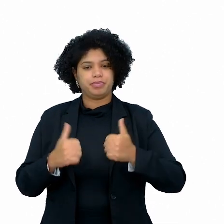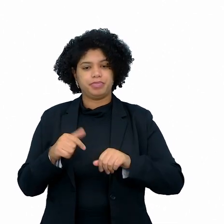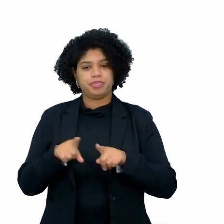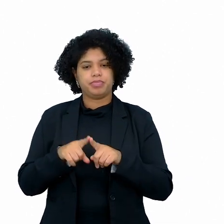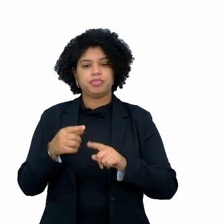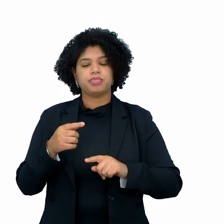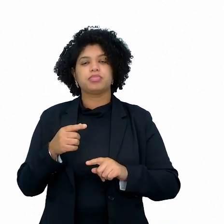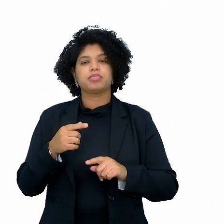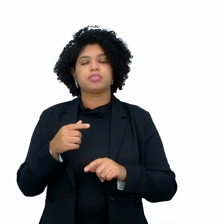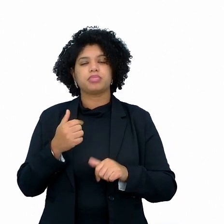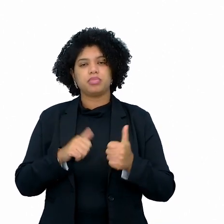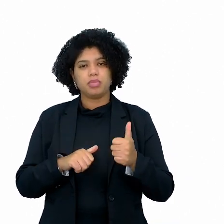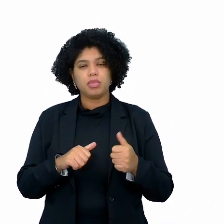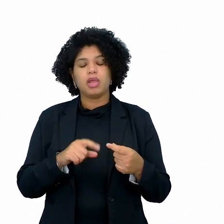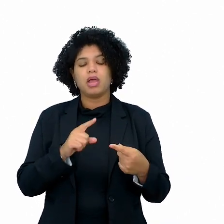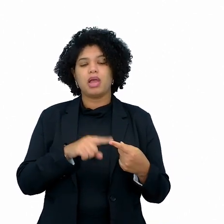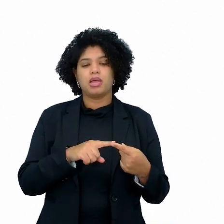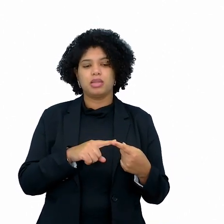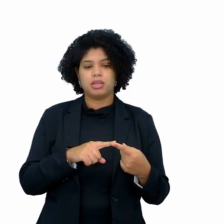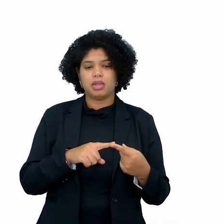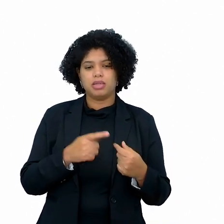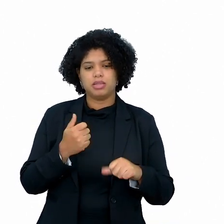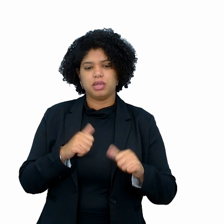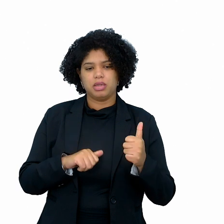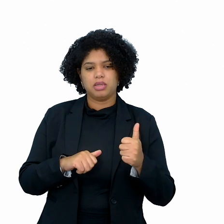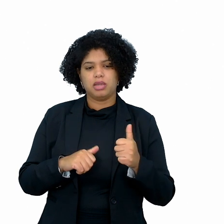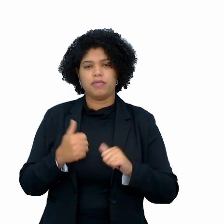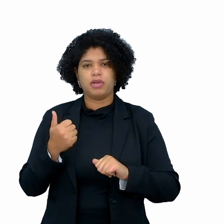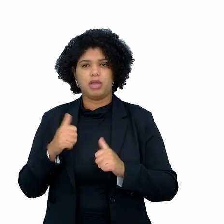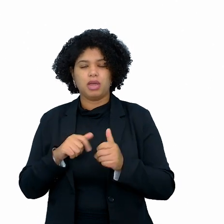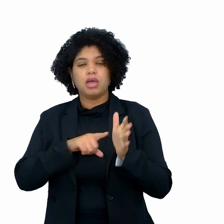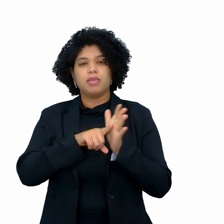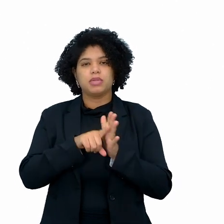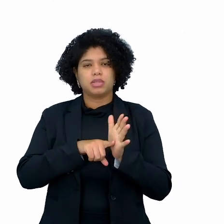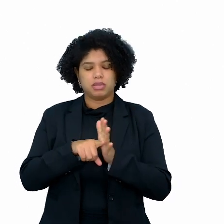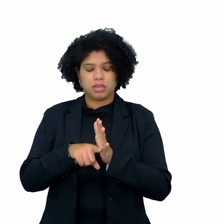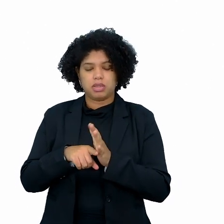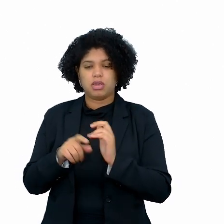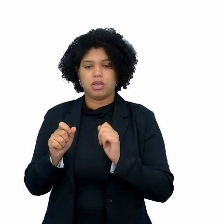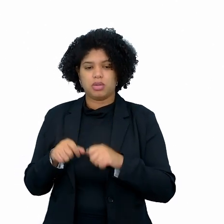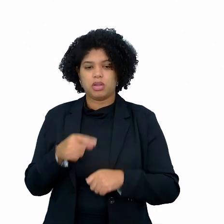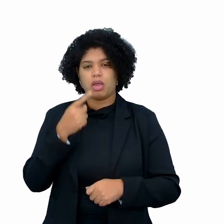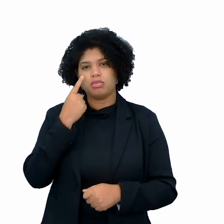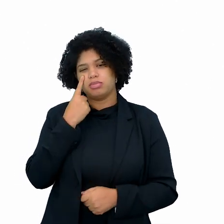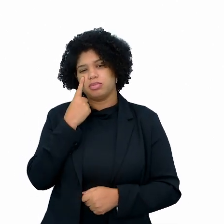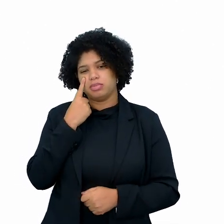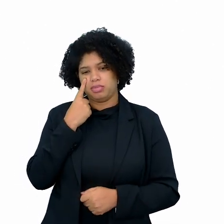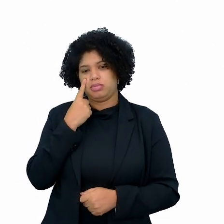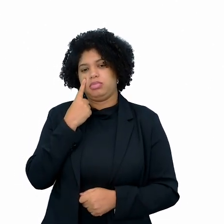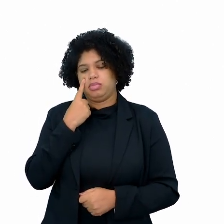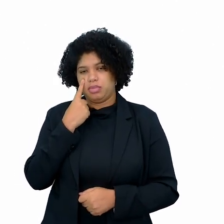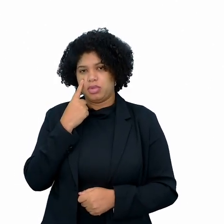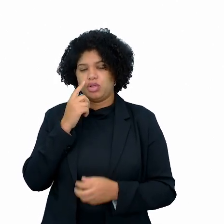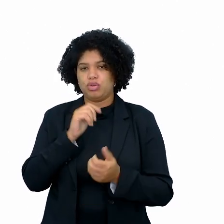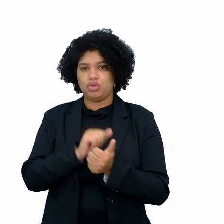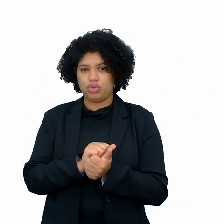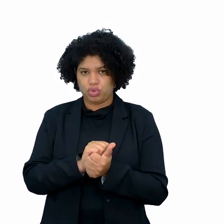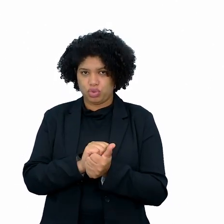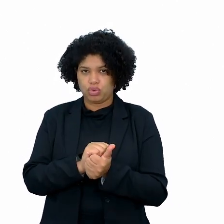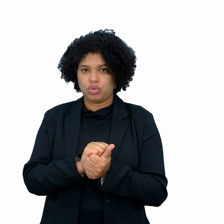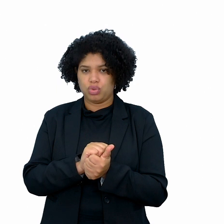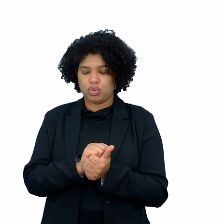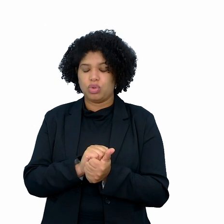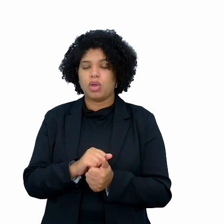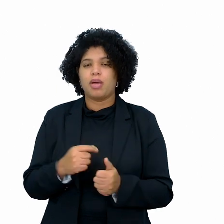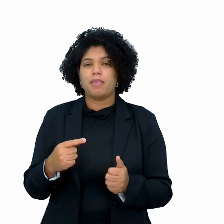avaliar práticas já desenvolvidas nesse início de ano letivo, refletir sobre elas e compartilhar com os colegas de área as